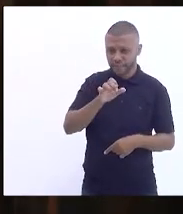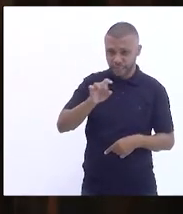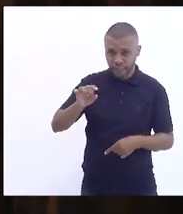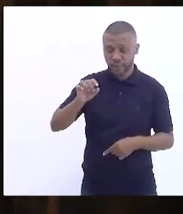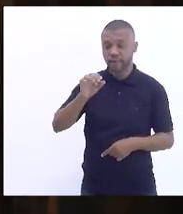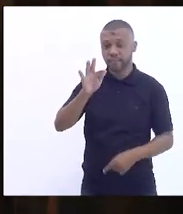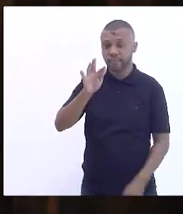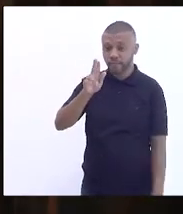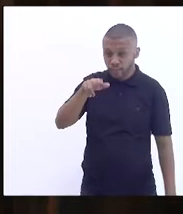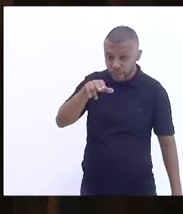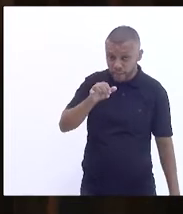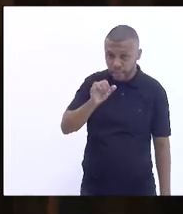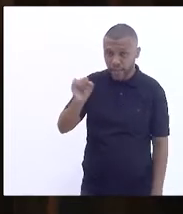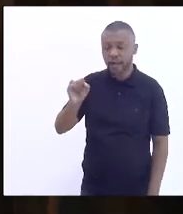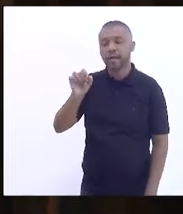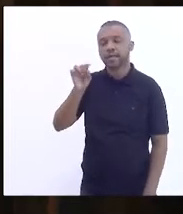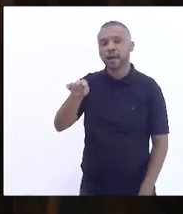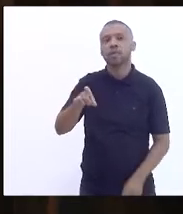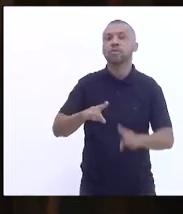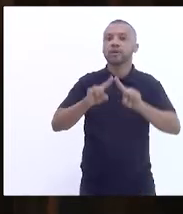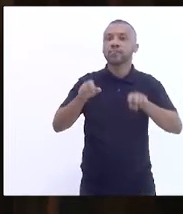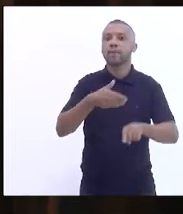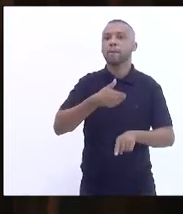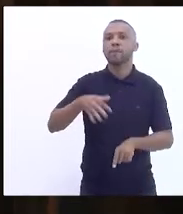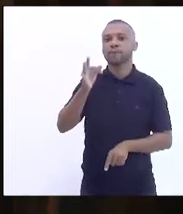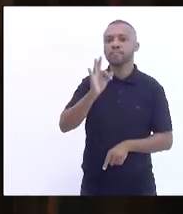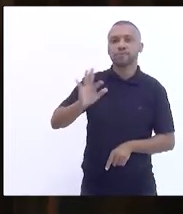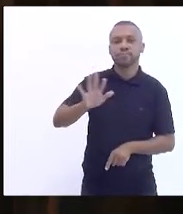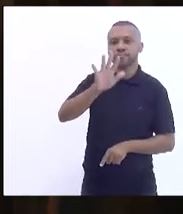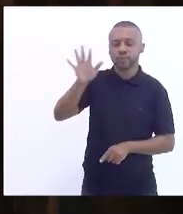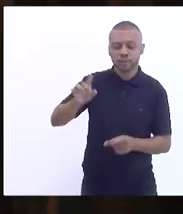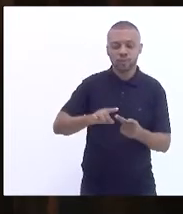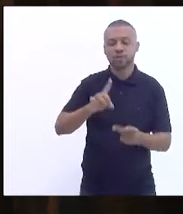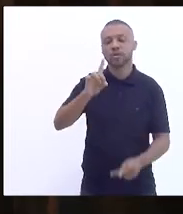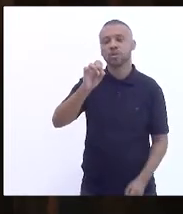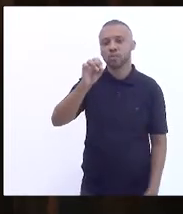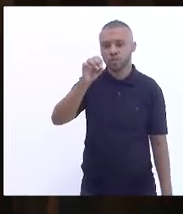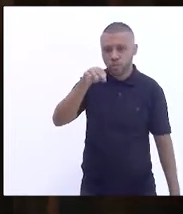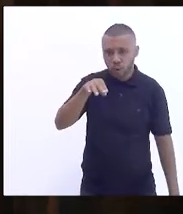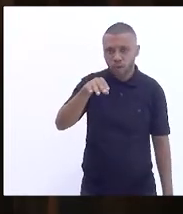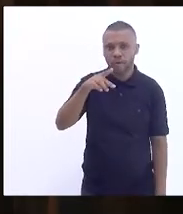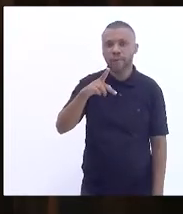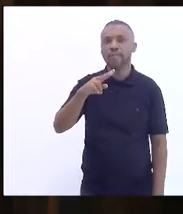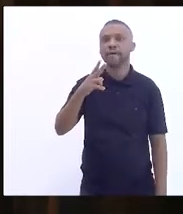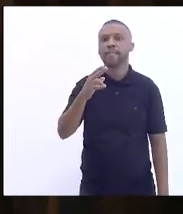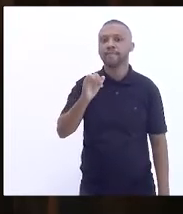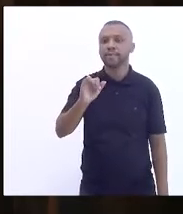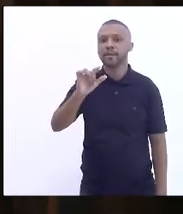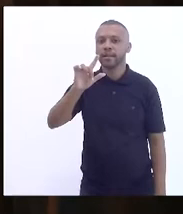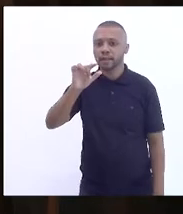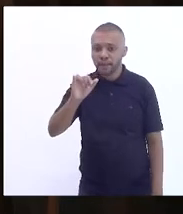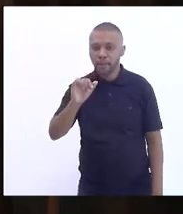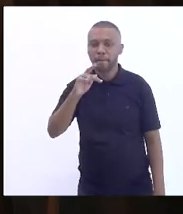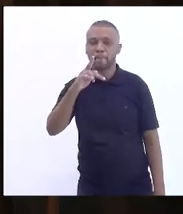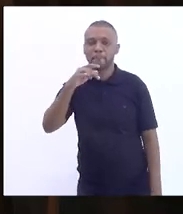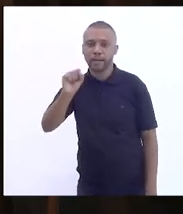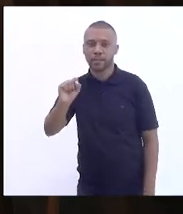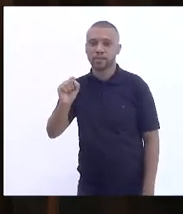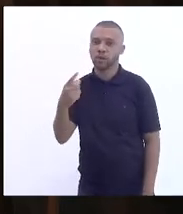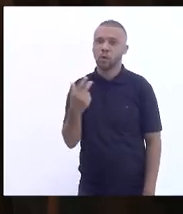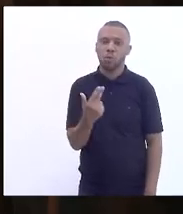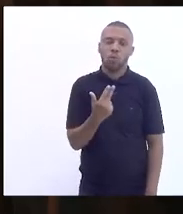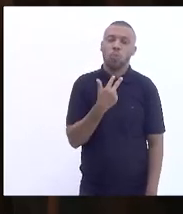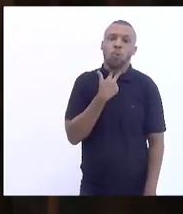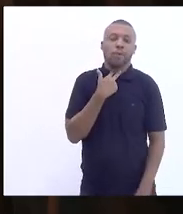Servidor Público Federal e também Adam Philips porque a gente não pode permitir que a barbary